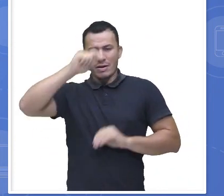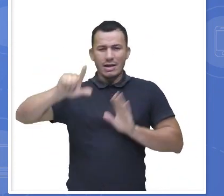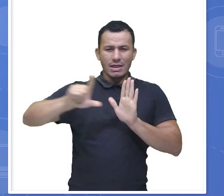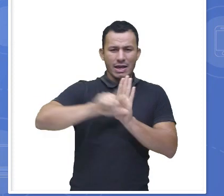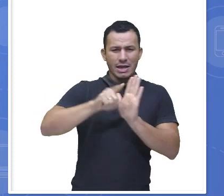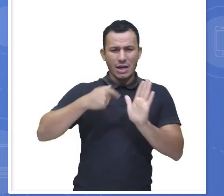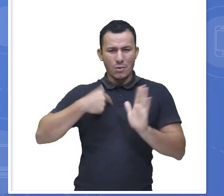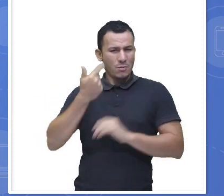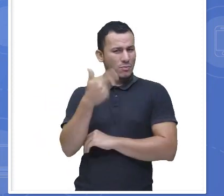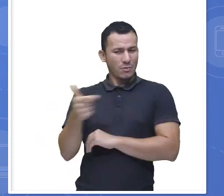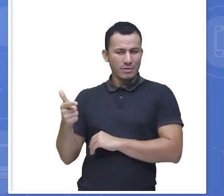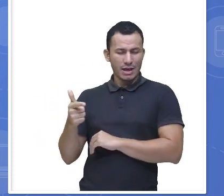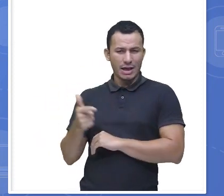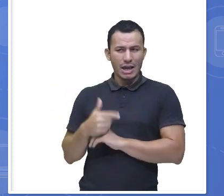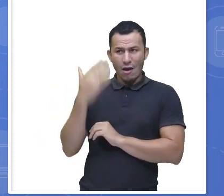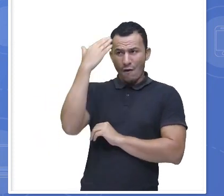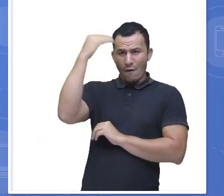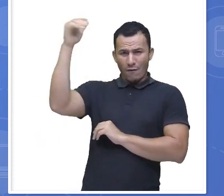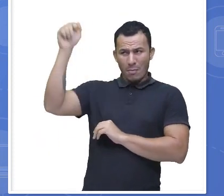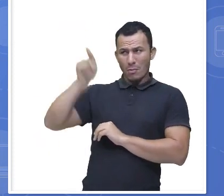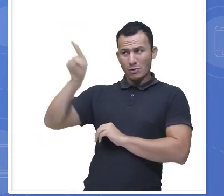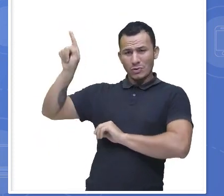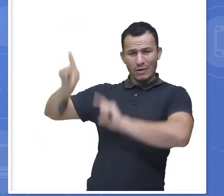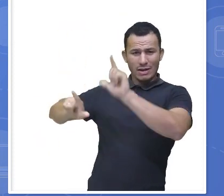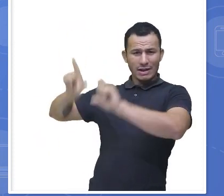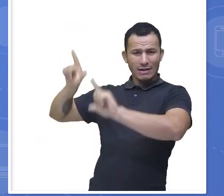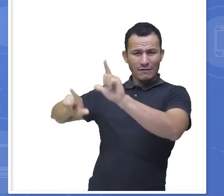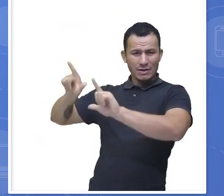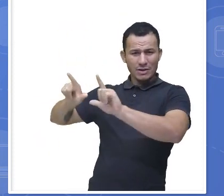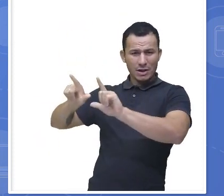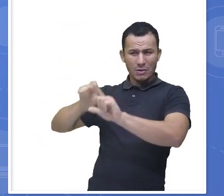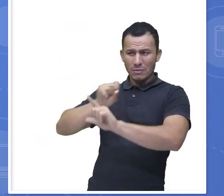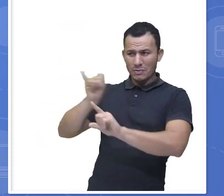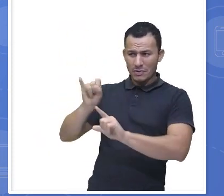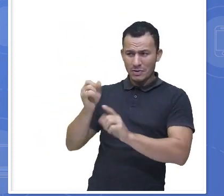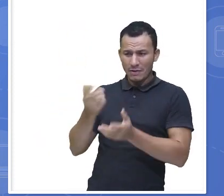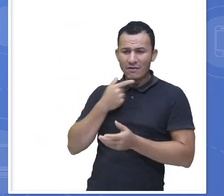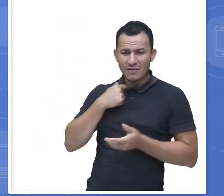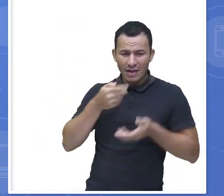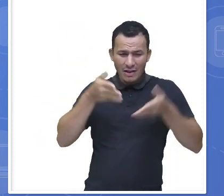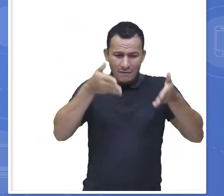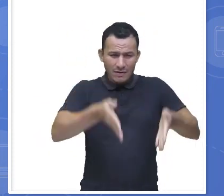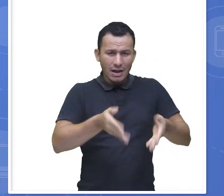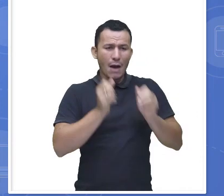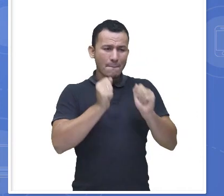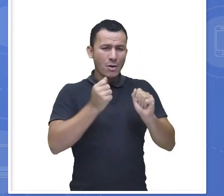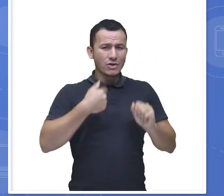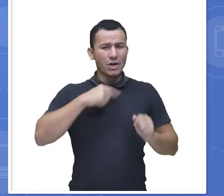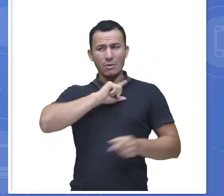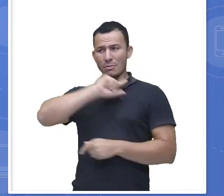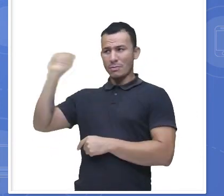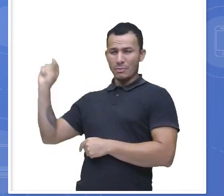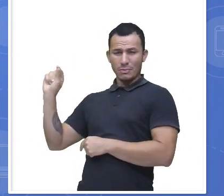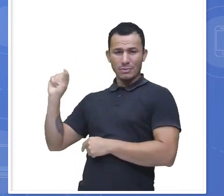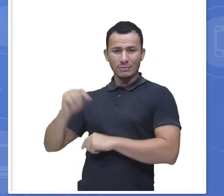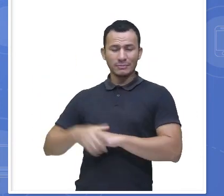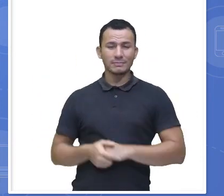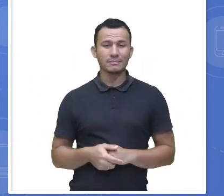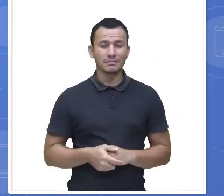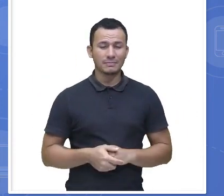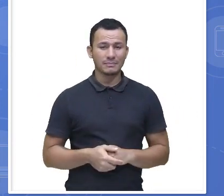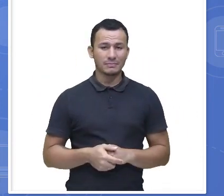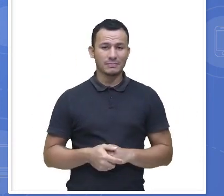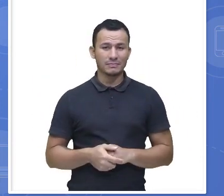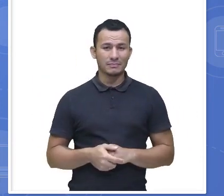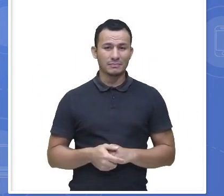lei. Durango Kid só existe no gibi. E quem quiser que fique aqui. Seguindo, entrar para a história